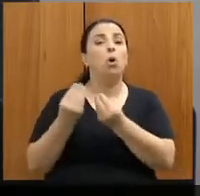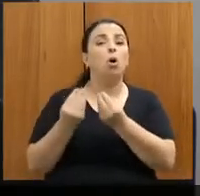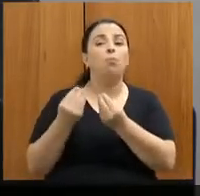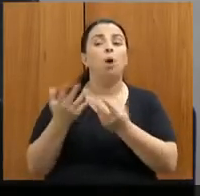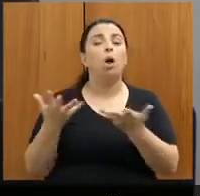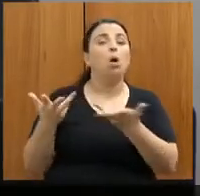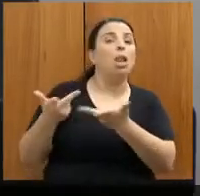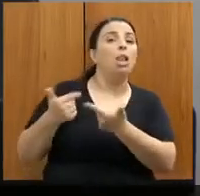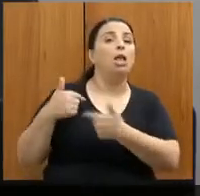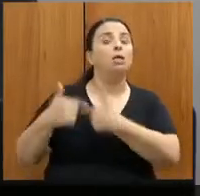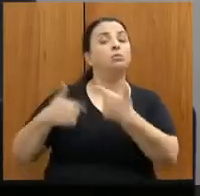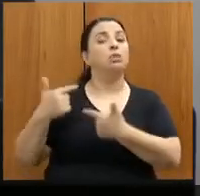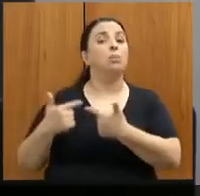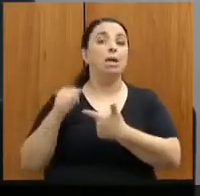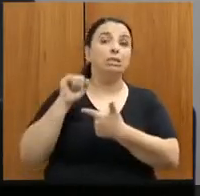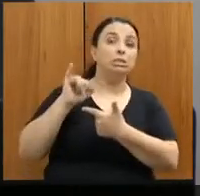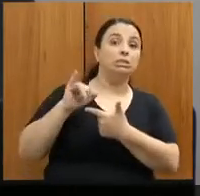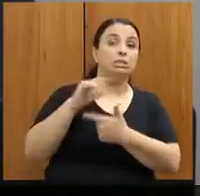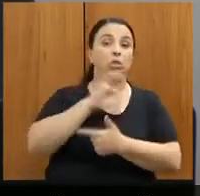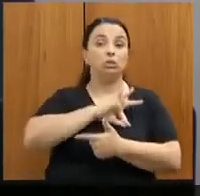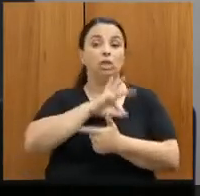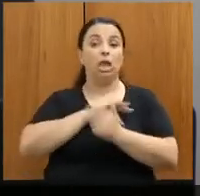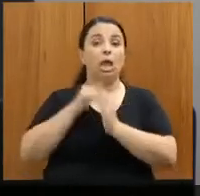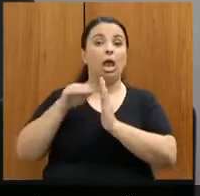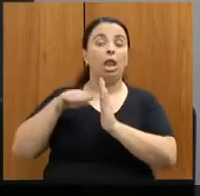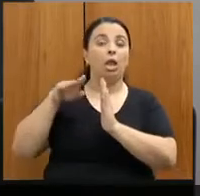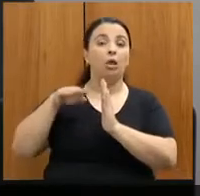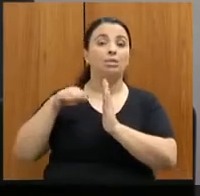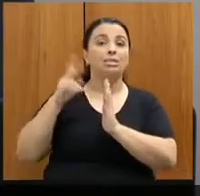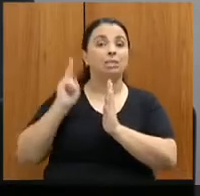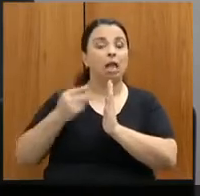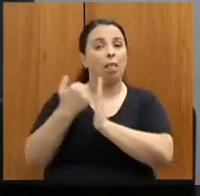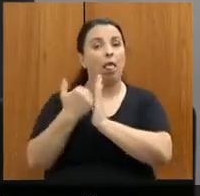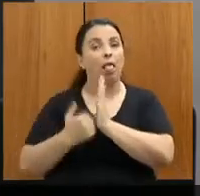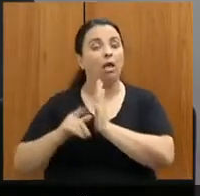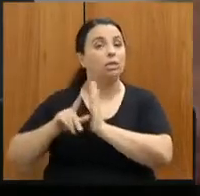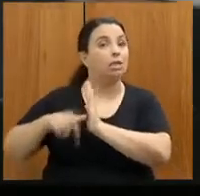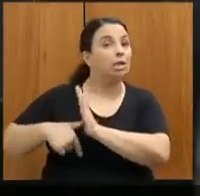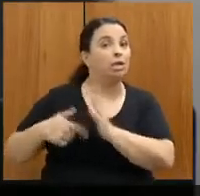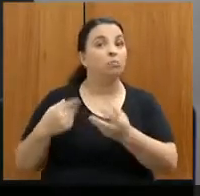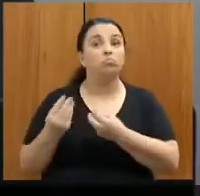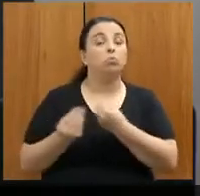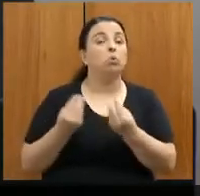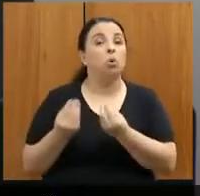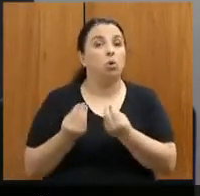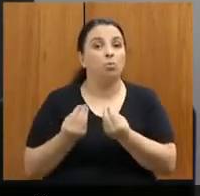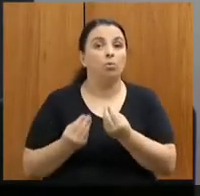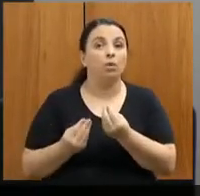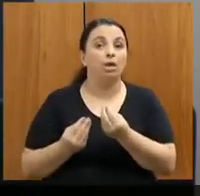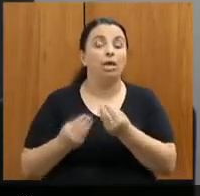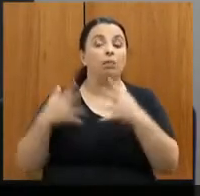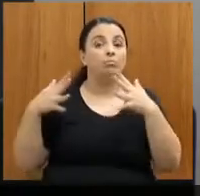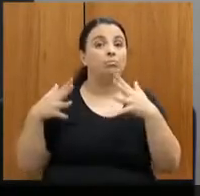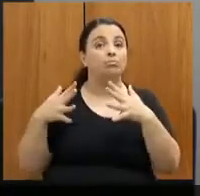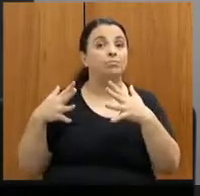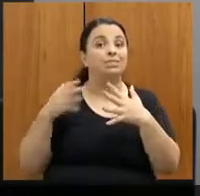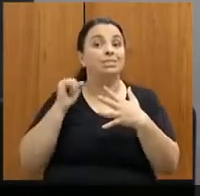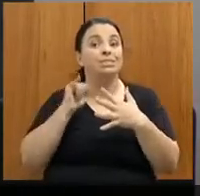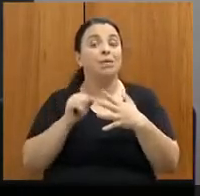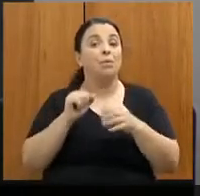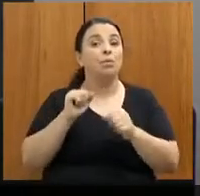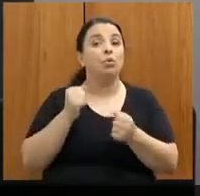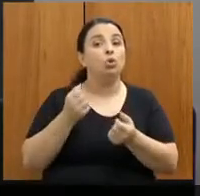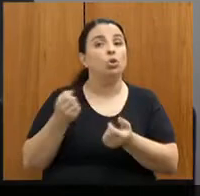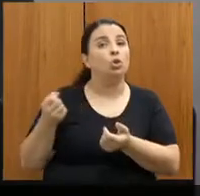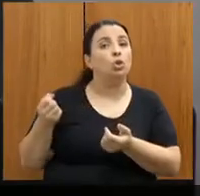defasados e com executivo impedido de realizar novos gastos o povo Mineiro também